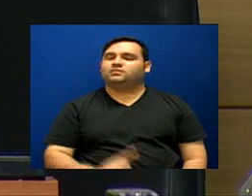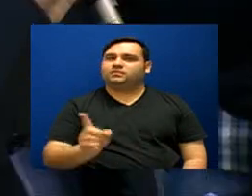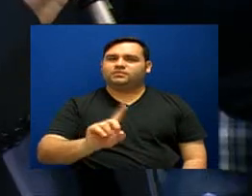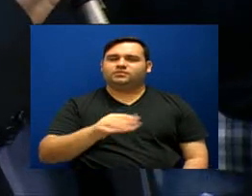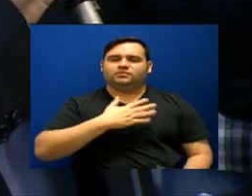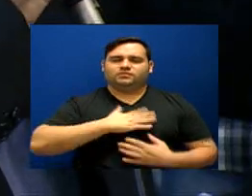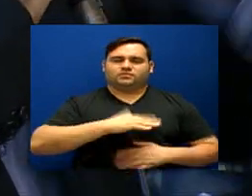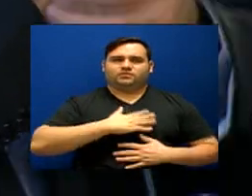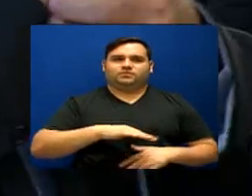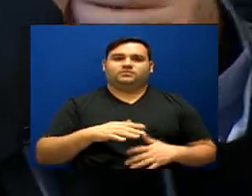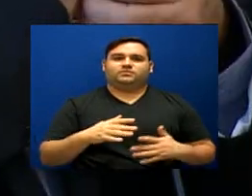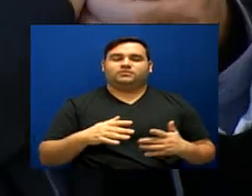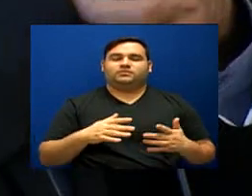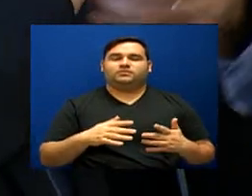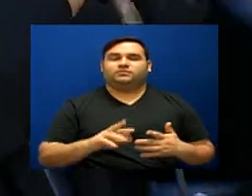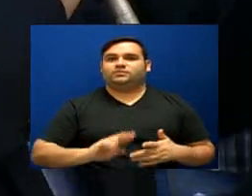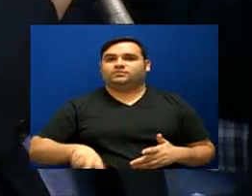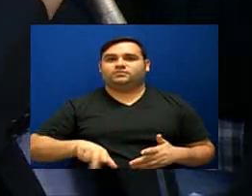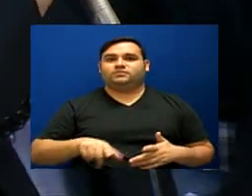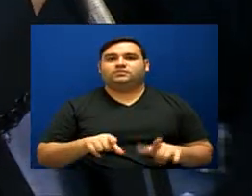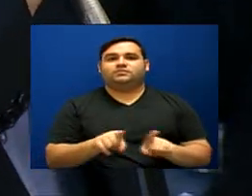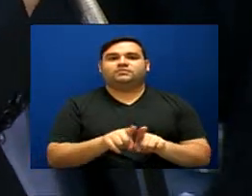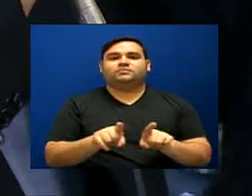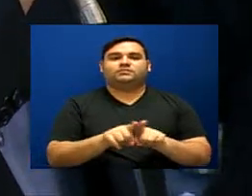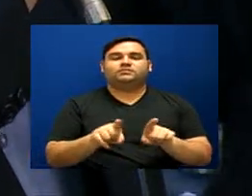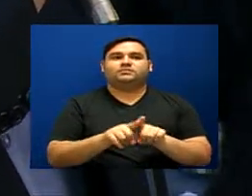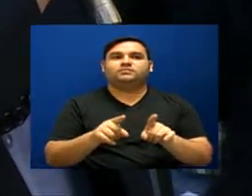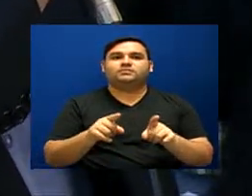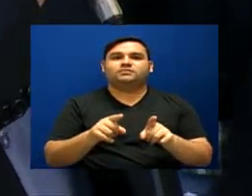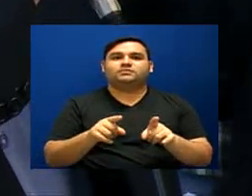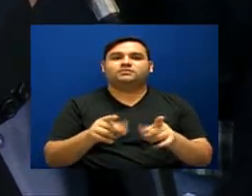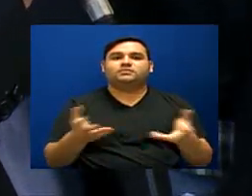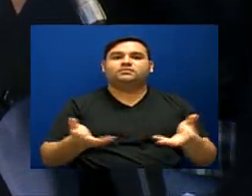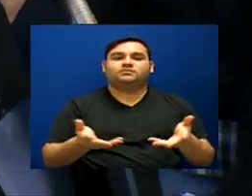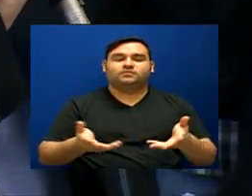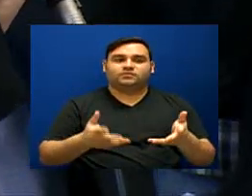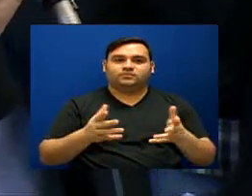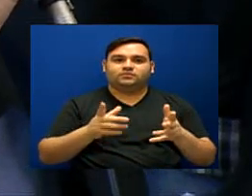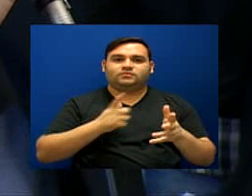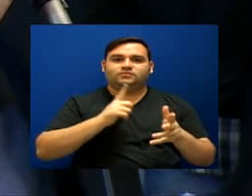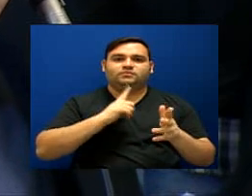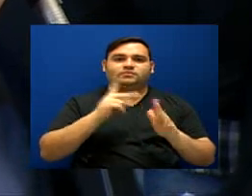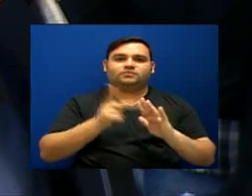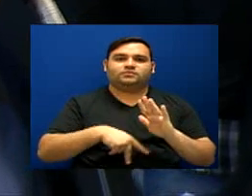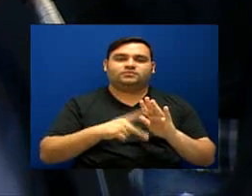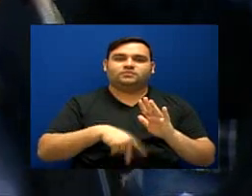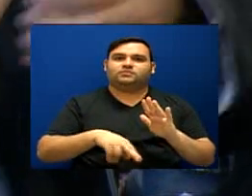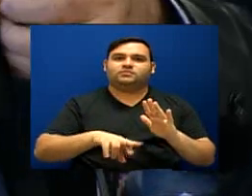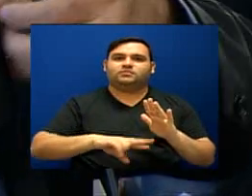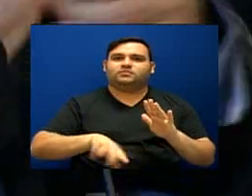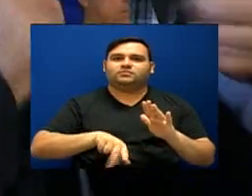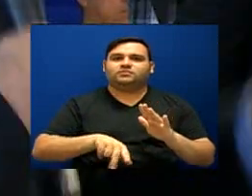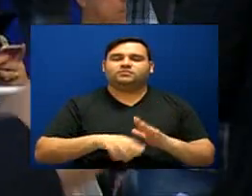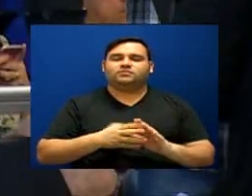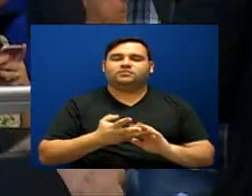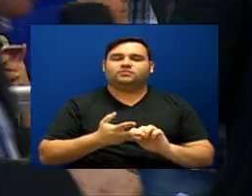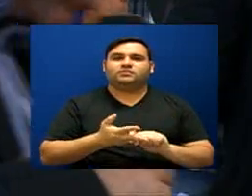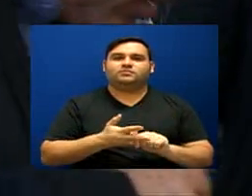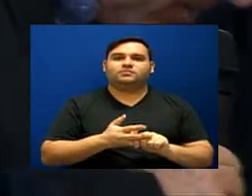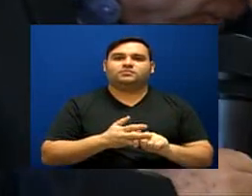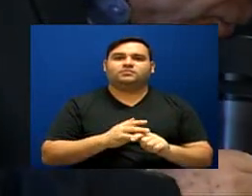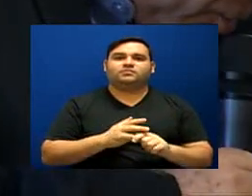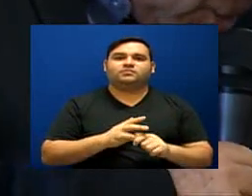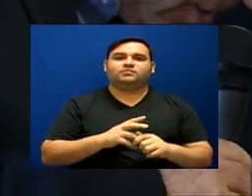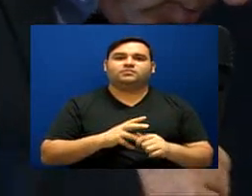Não. Espera aí, senhor presidente. Não é isso. Senhor presidente, questão de ordem para encaminhamento do meu projeto. Não é isso, não. Questão de ordem